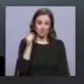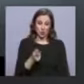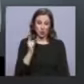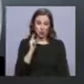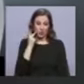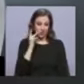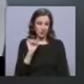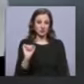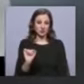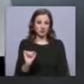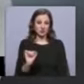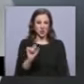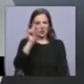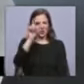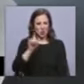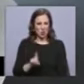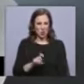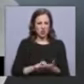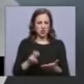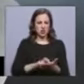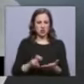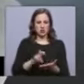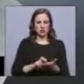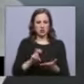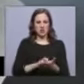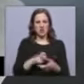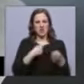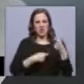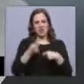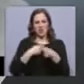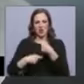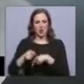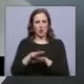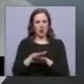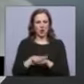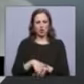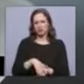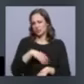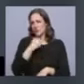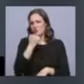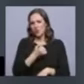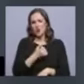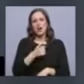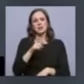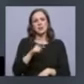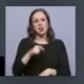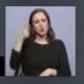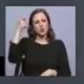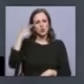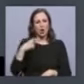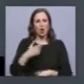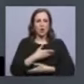dia todo o caminho de todo a vender o país só fruta do batom foi intenso o cargo fez nas